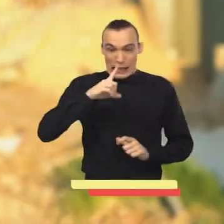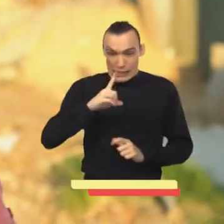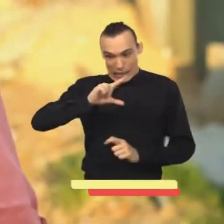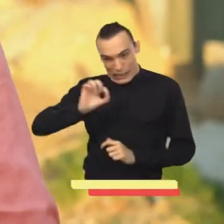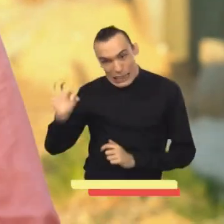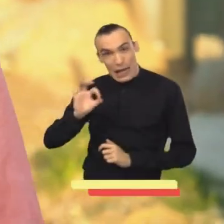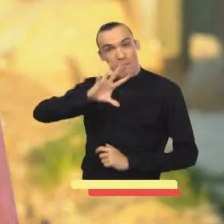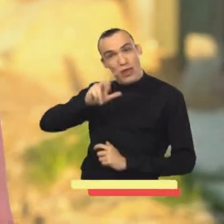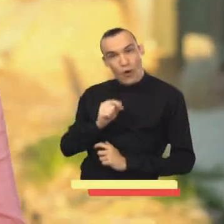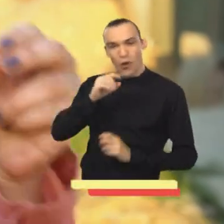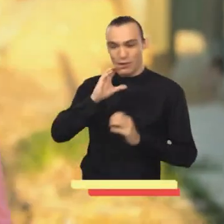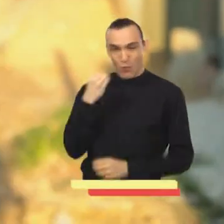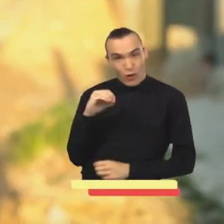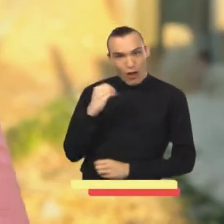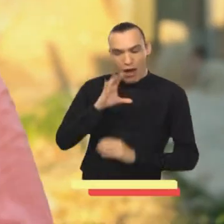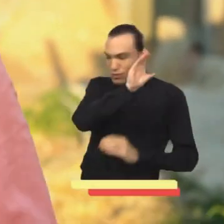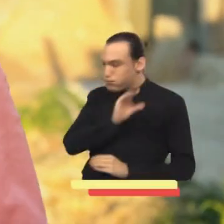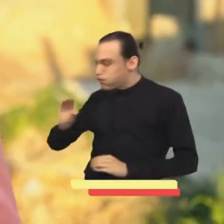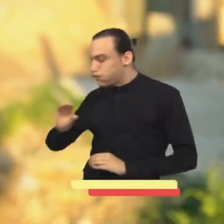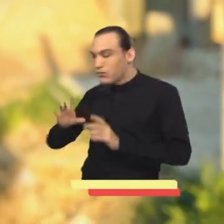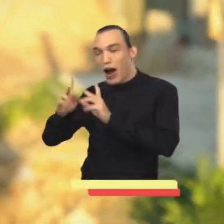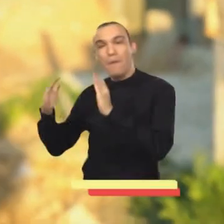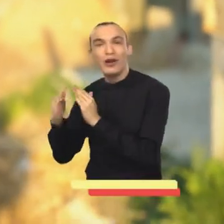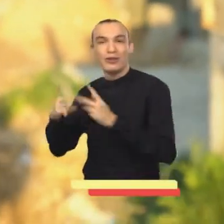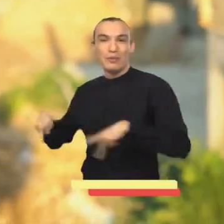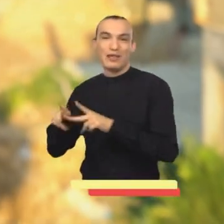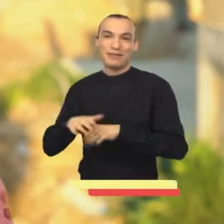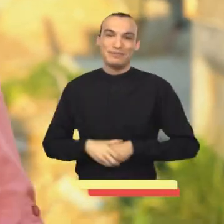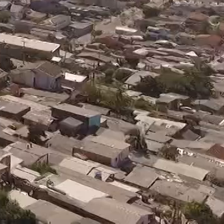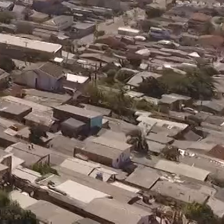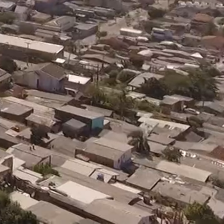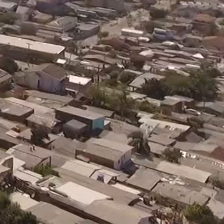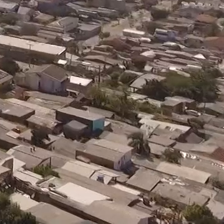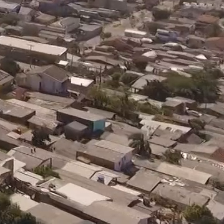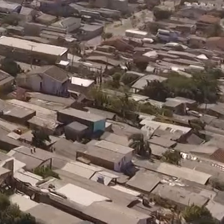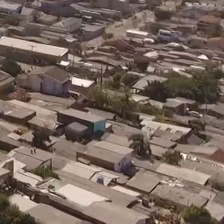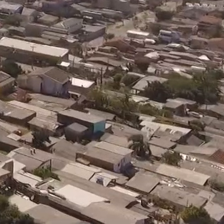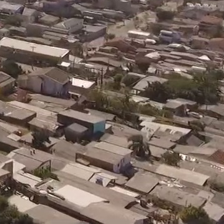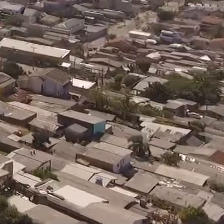100 milhões a Porto Alegre para investir em moradia popular.